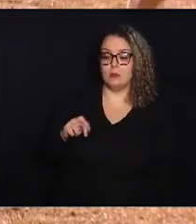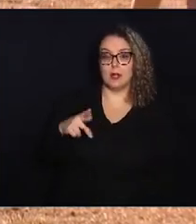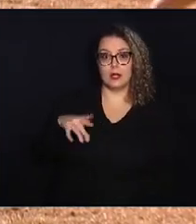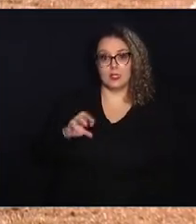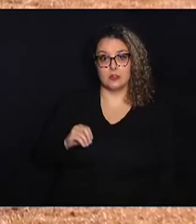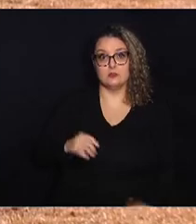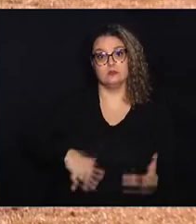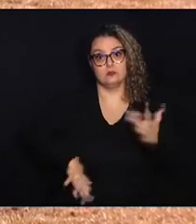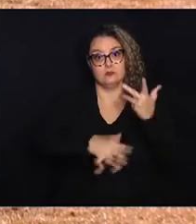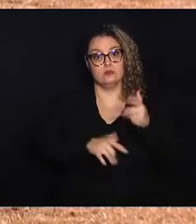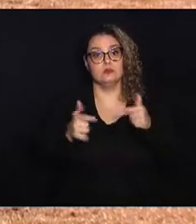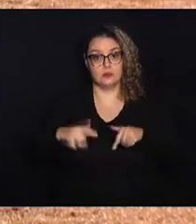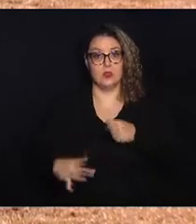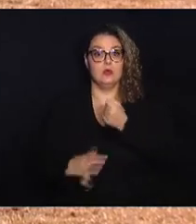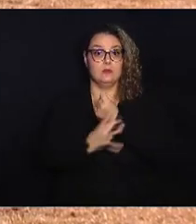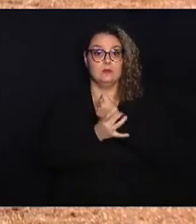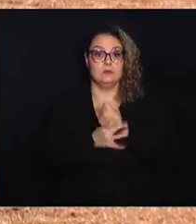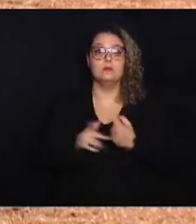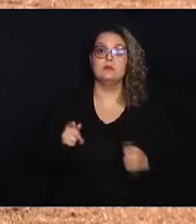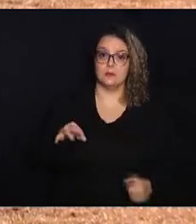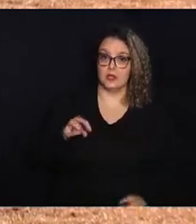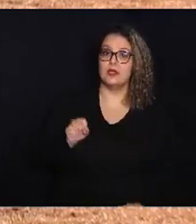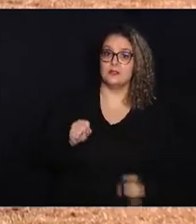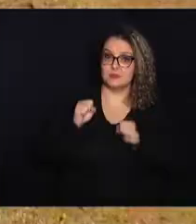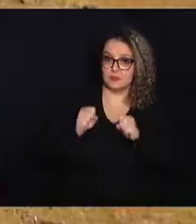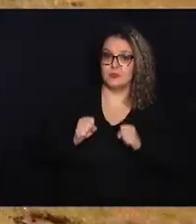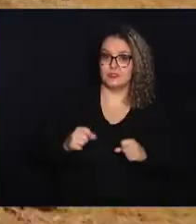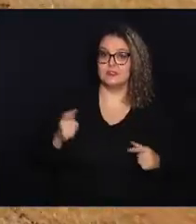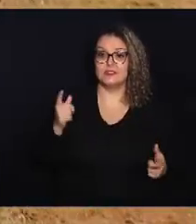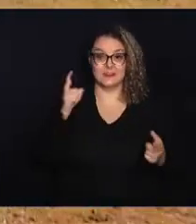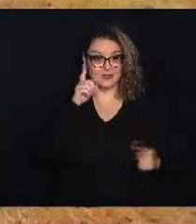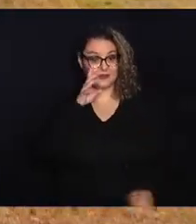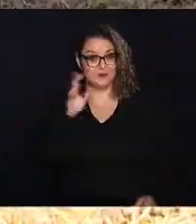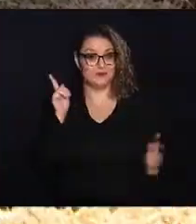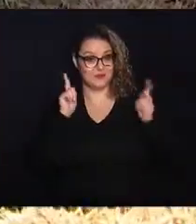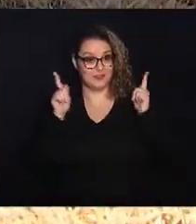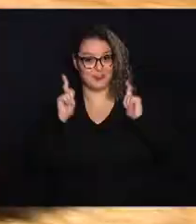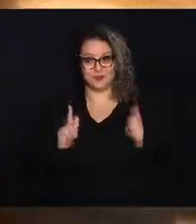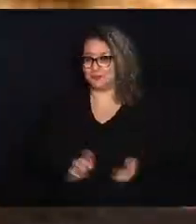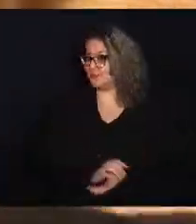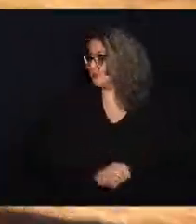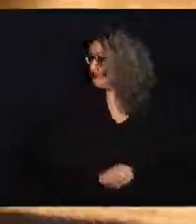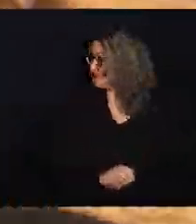Um espaço seguro para os pets poderem se divertir.